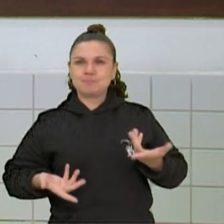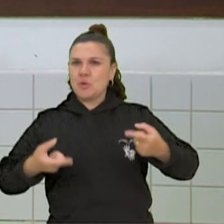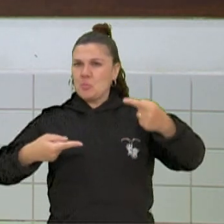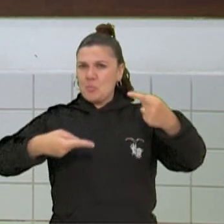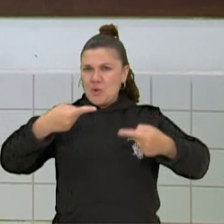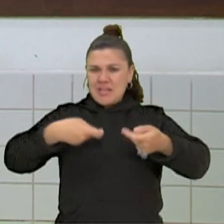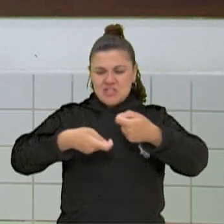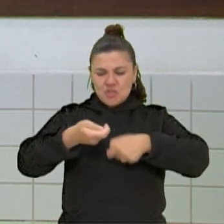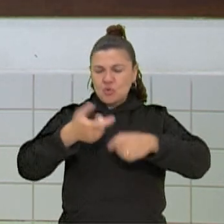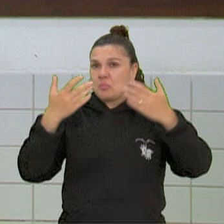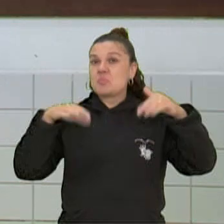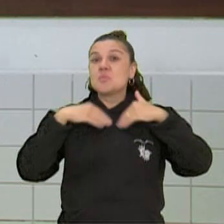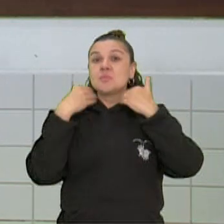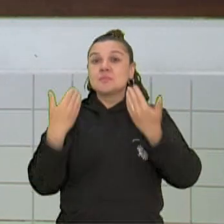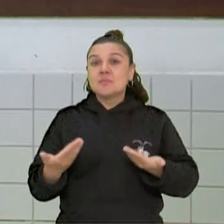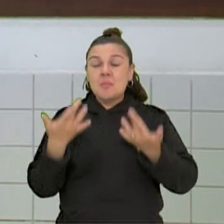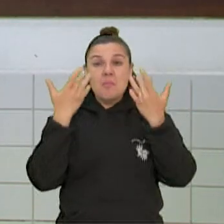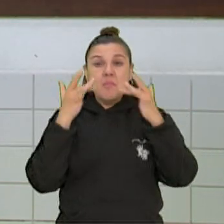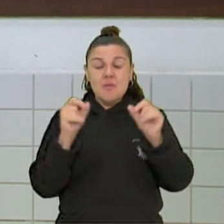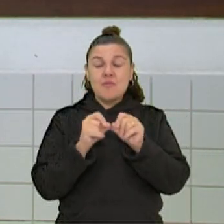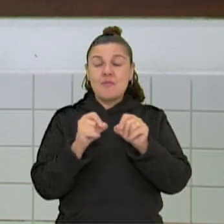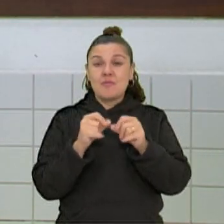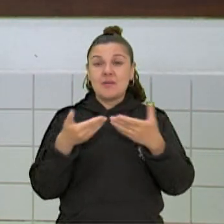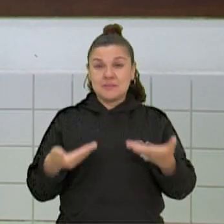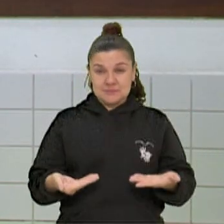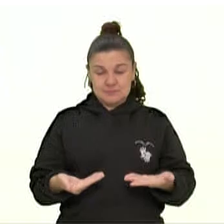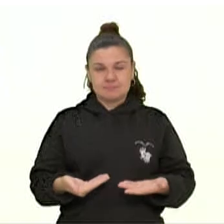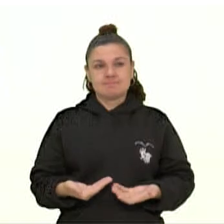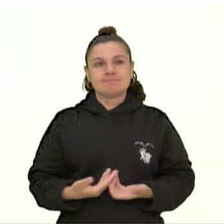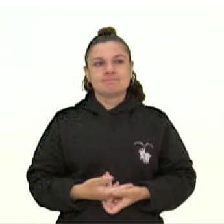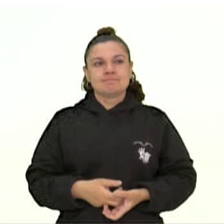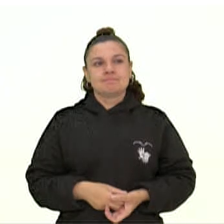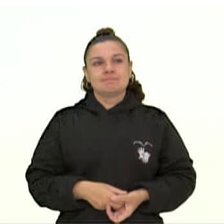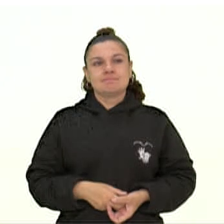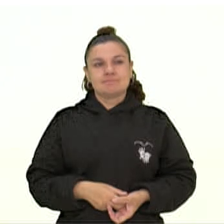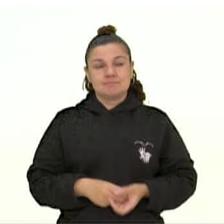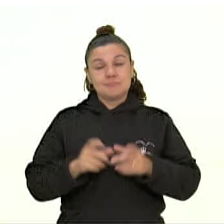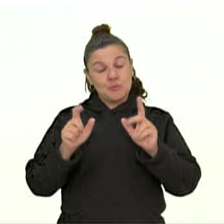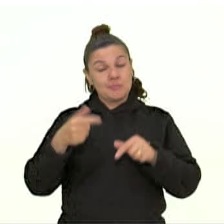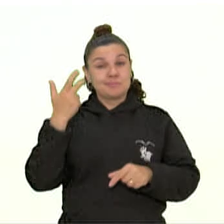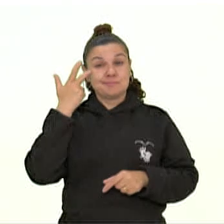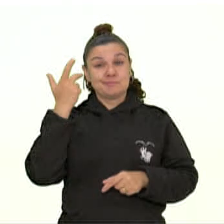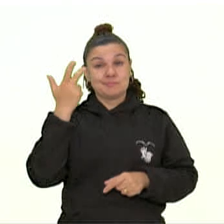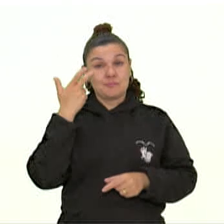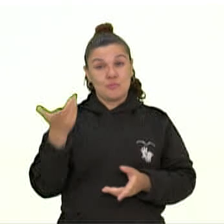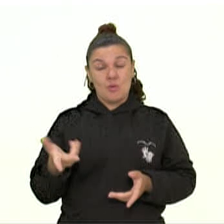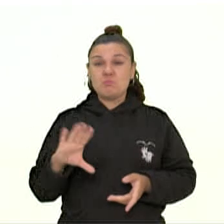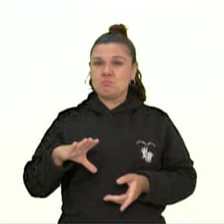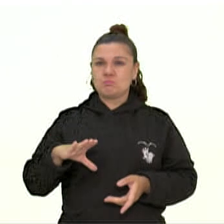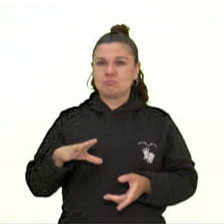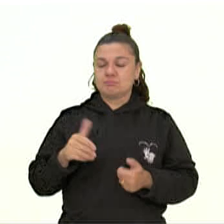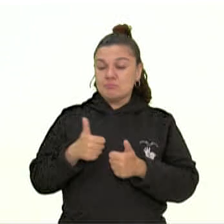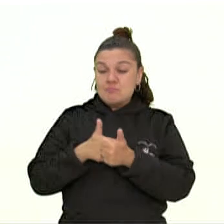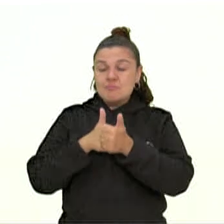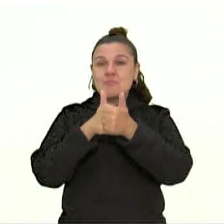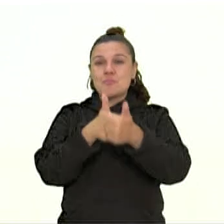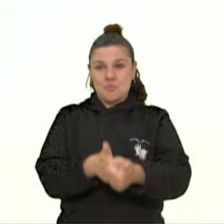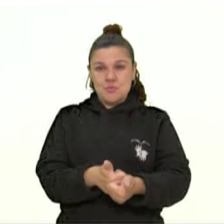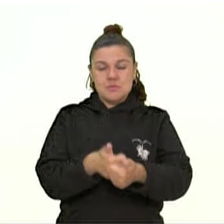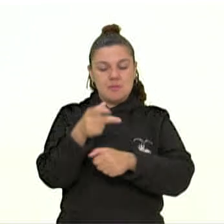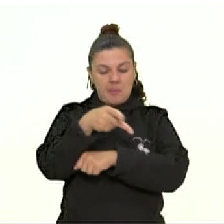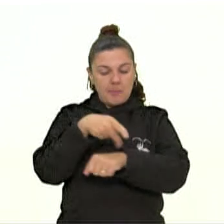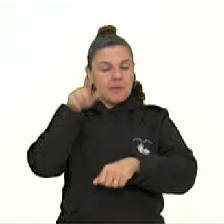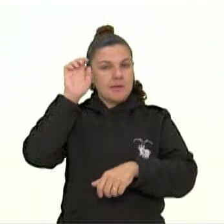politicamente, economicamente. Dá para se considerar até natural essa busca, né, pelos